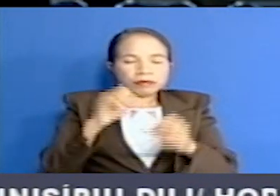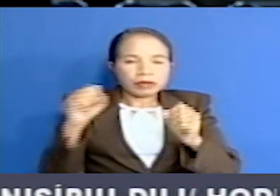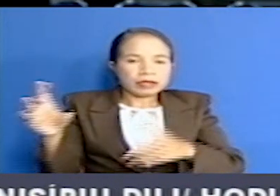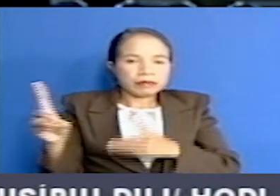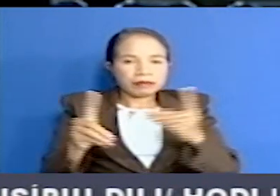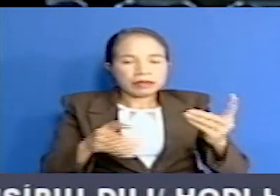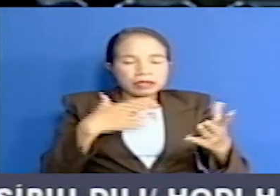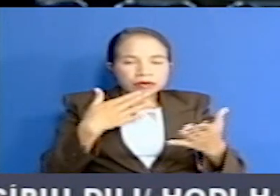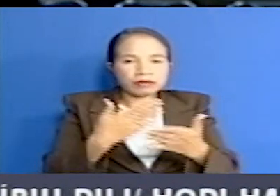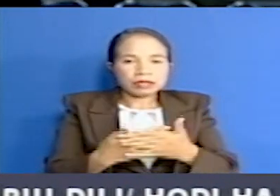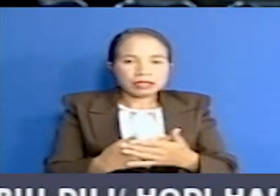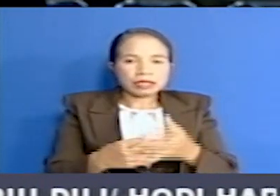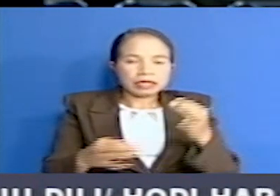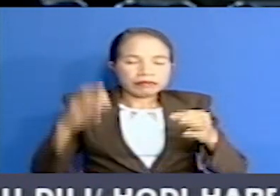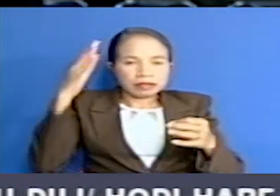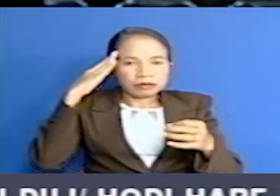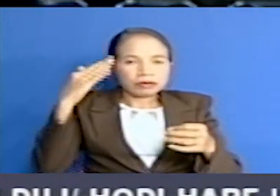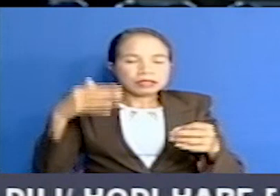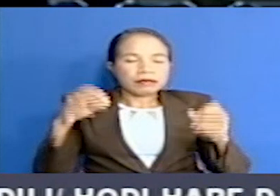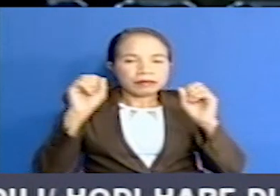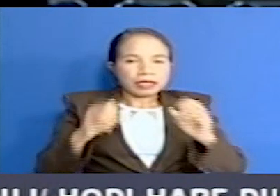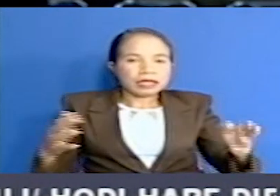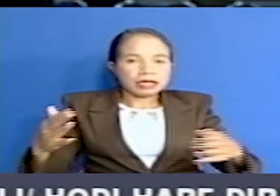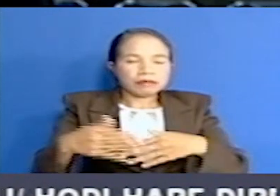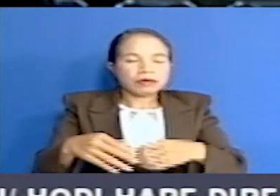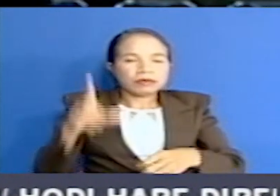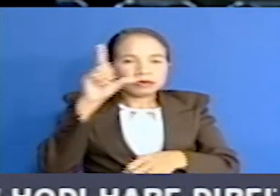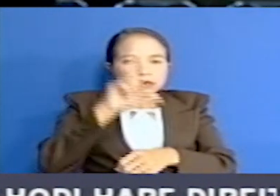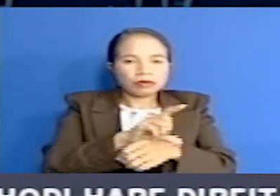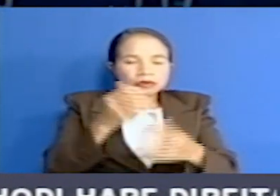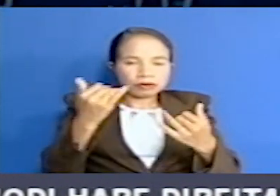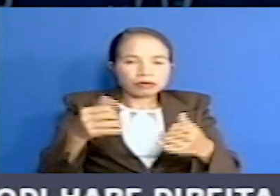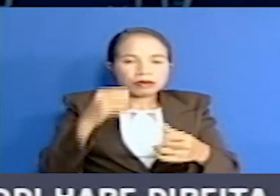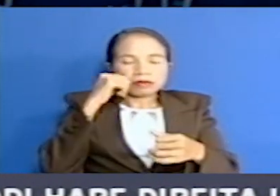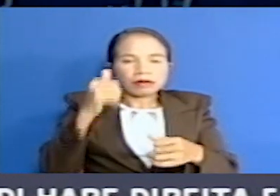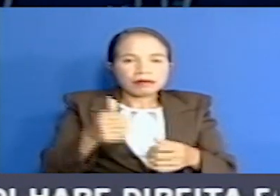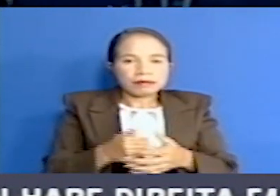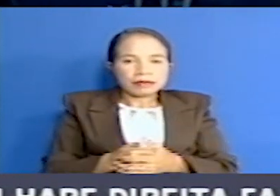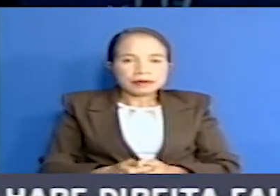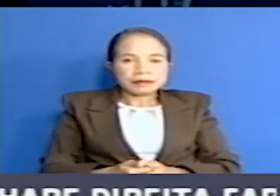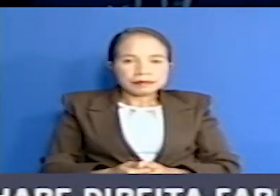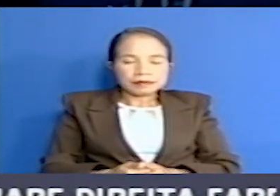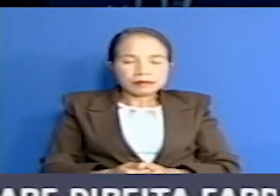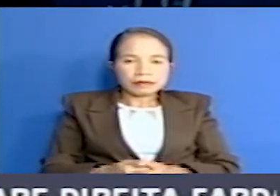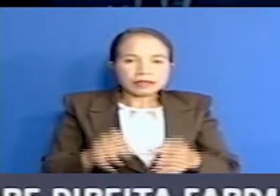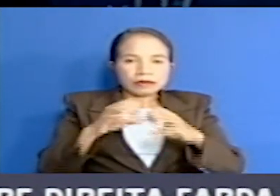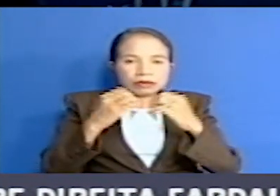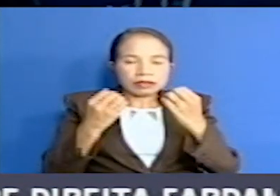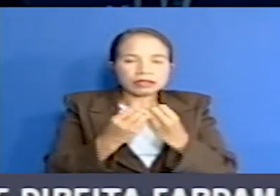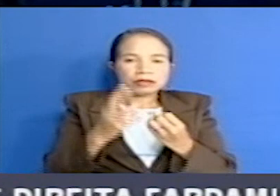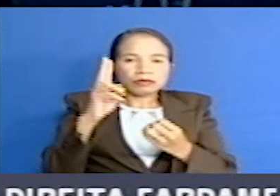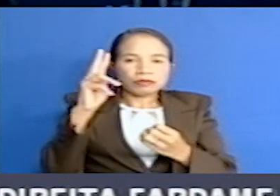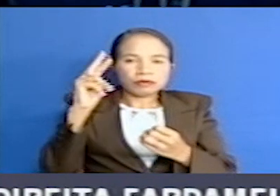dia, que nós não temos a minha calibre, a minha calibre, a minha calibre. Adélia Guterres, Rússia Organização UN